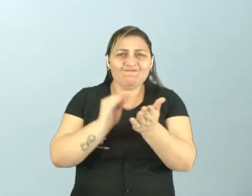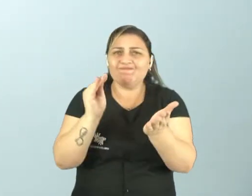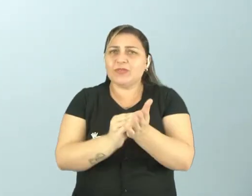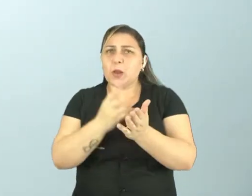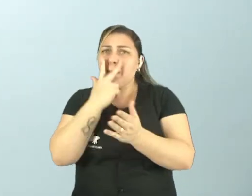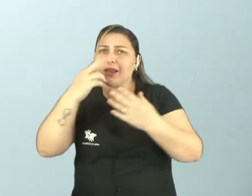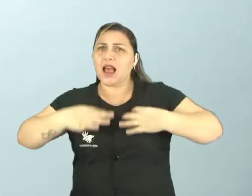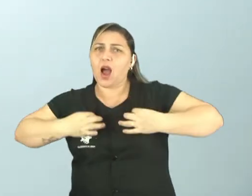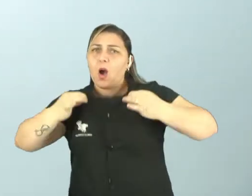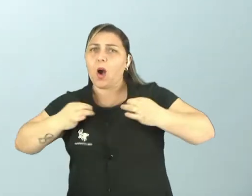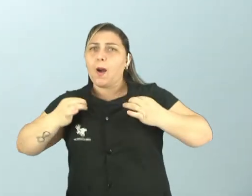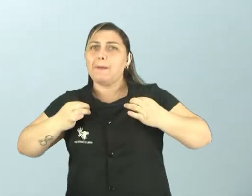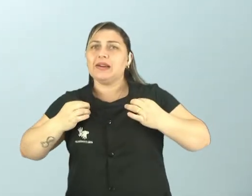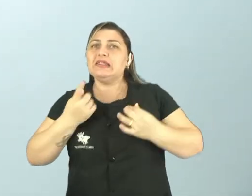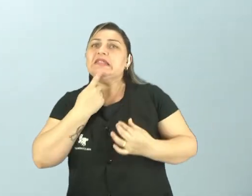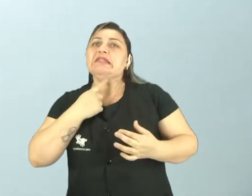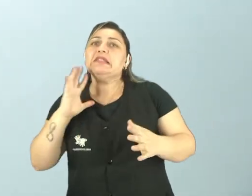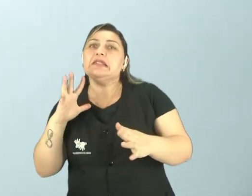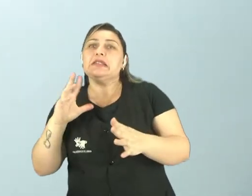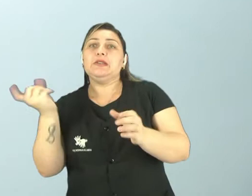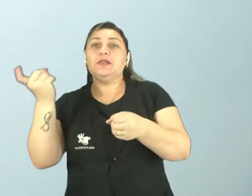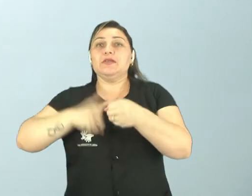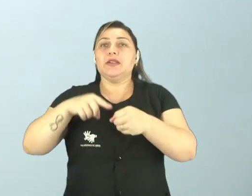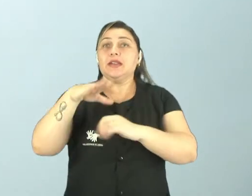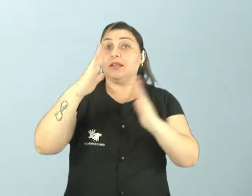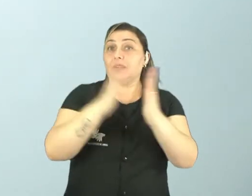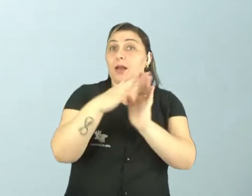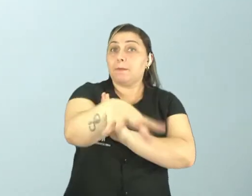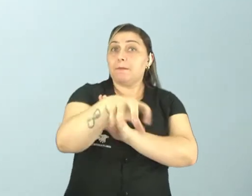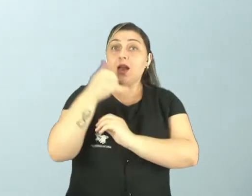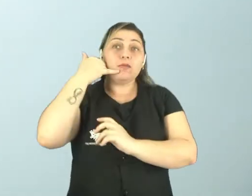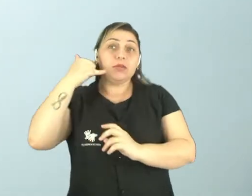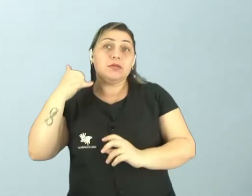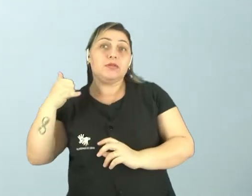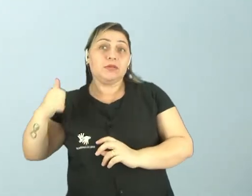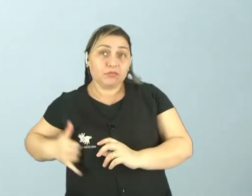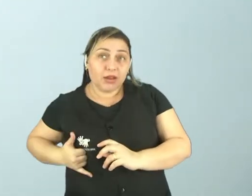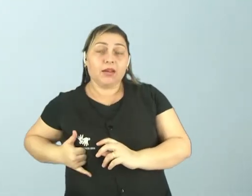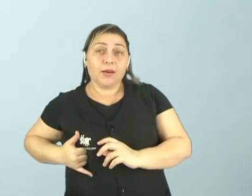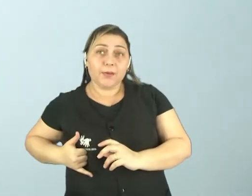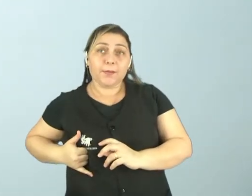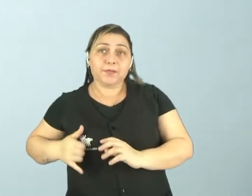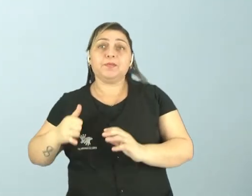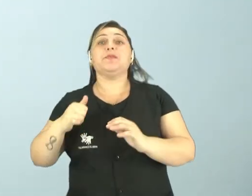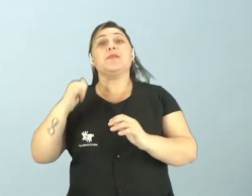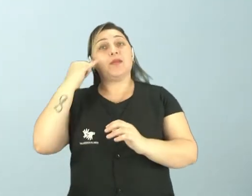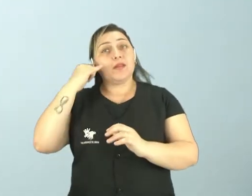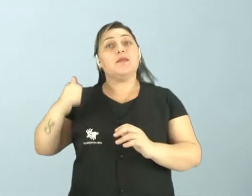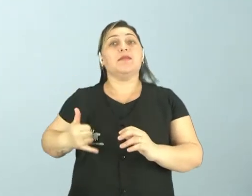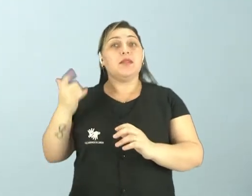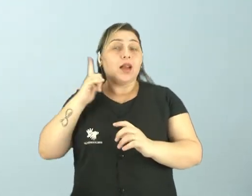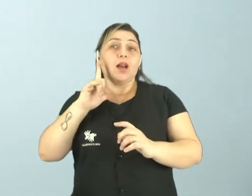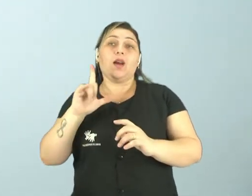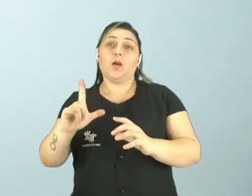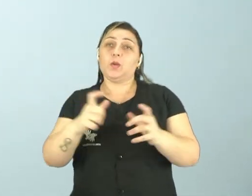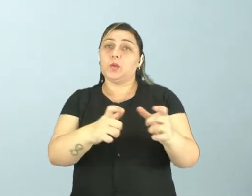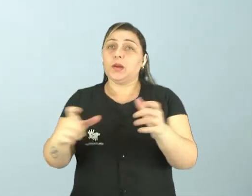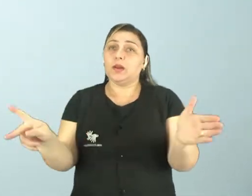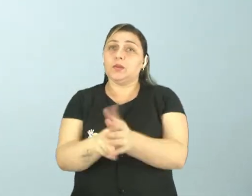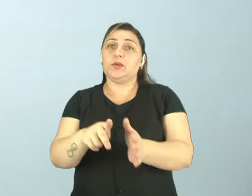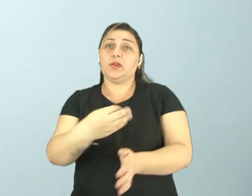celular? Então, ali, o autor do texto nos levou à conclusão que o celular ganhou tanto espaço na nossa vida que ele faz, de